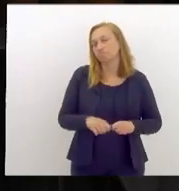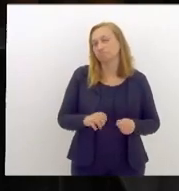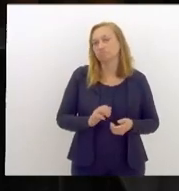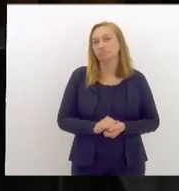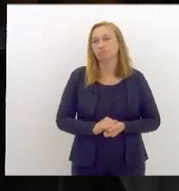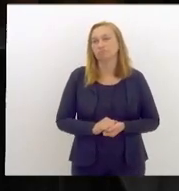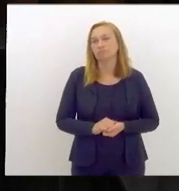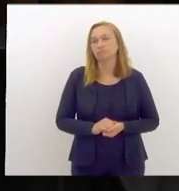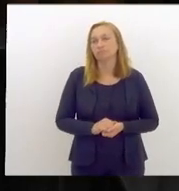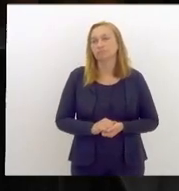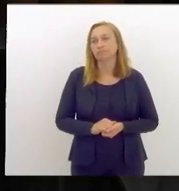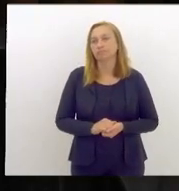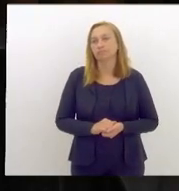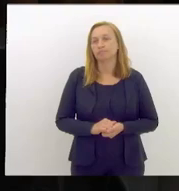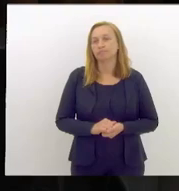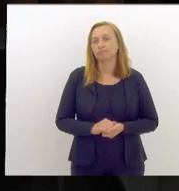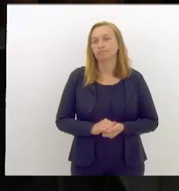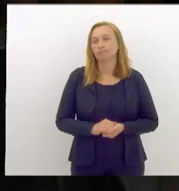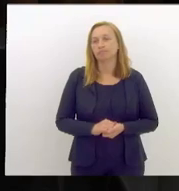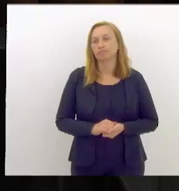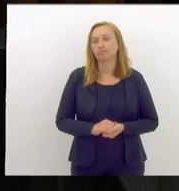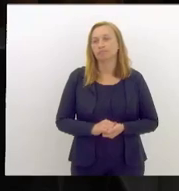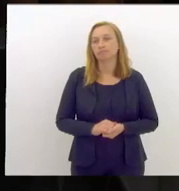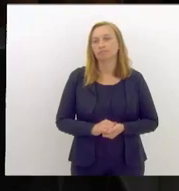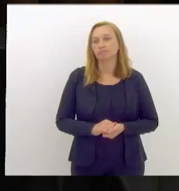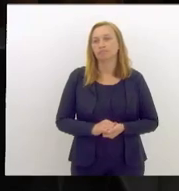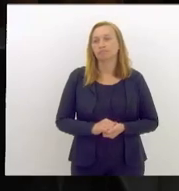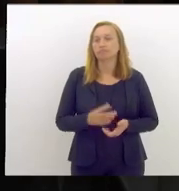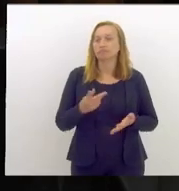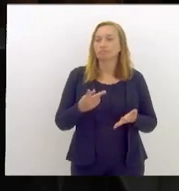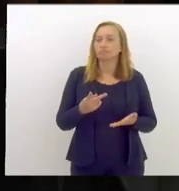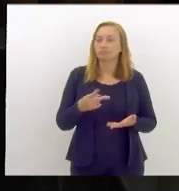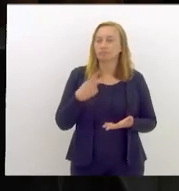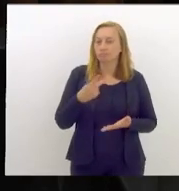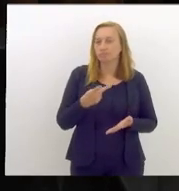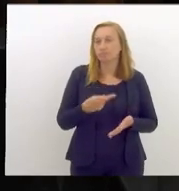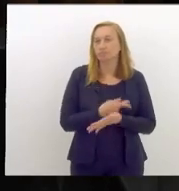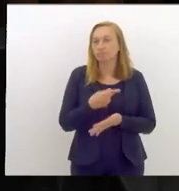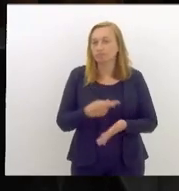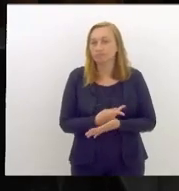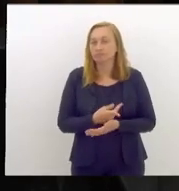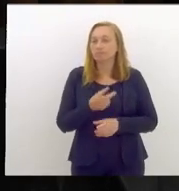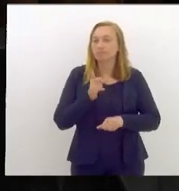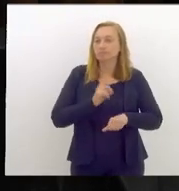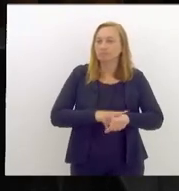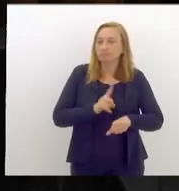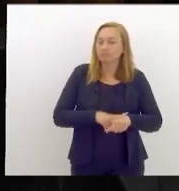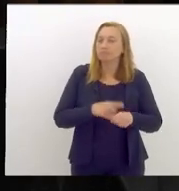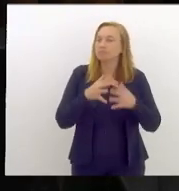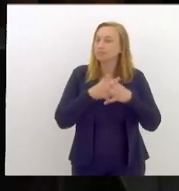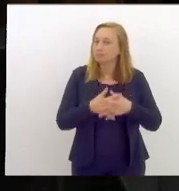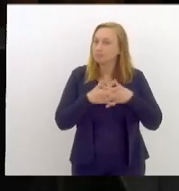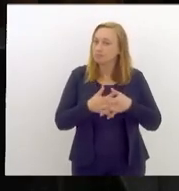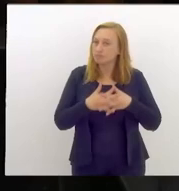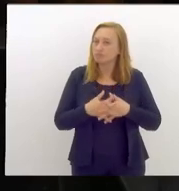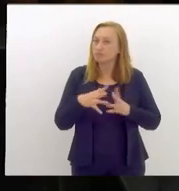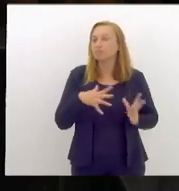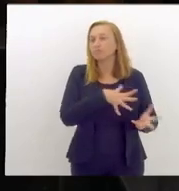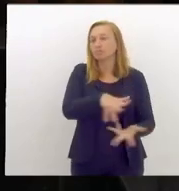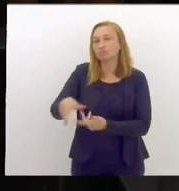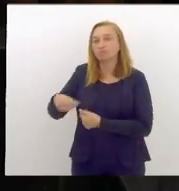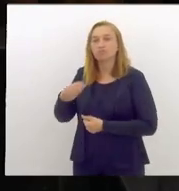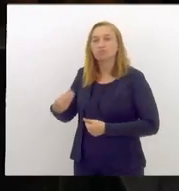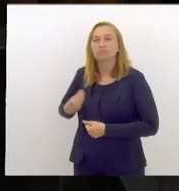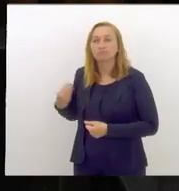de se tornar a de implante mesmo no momento complicado que o mundo vive